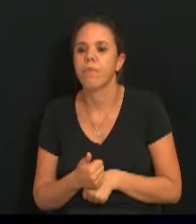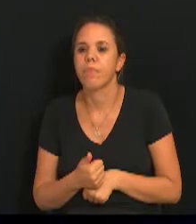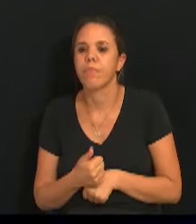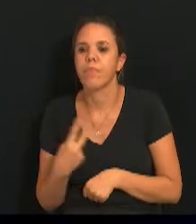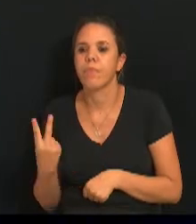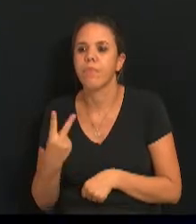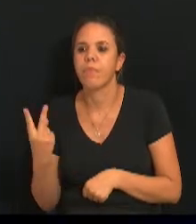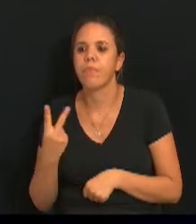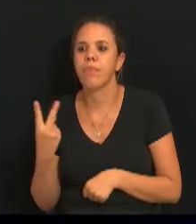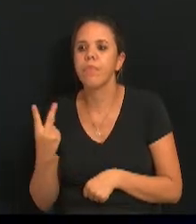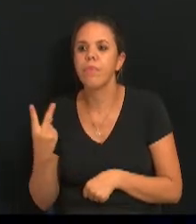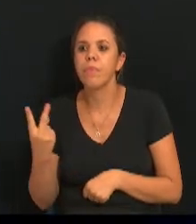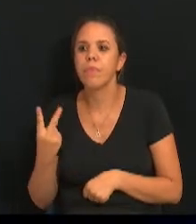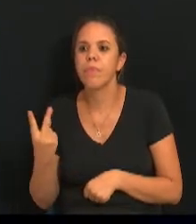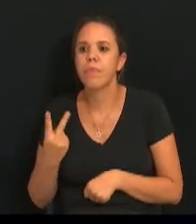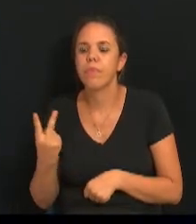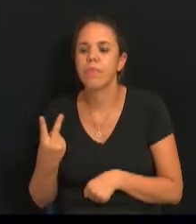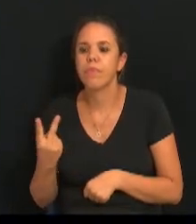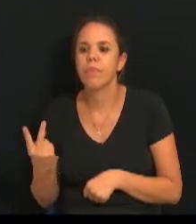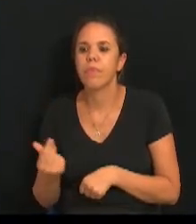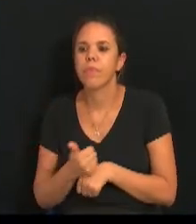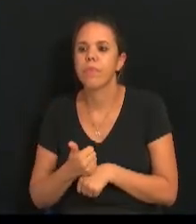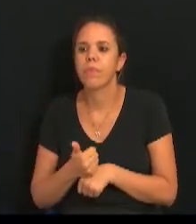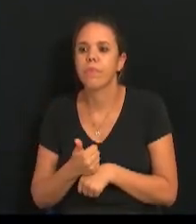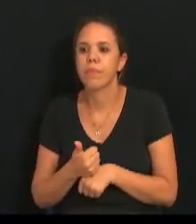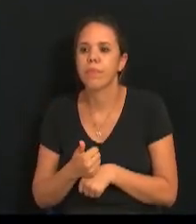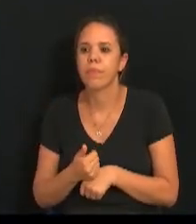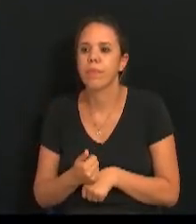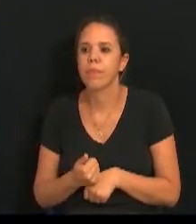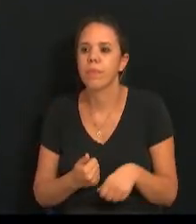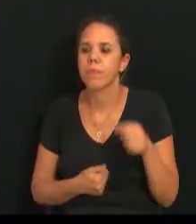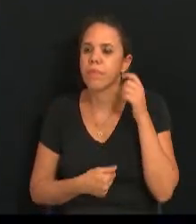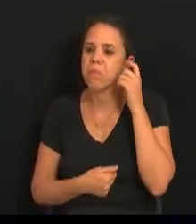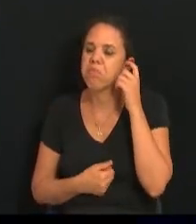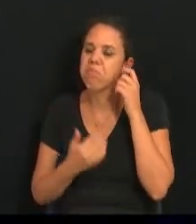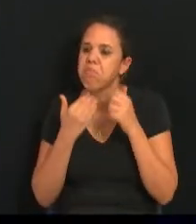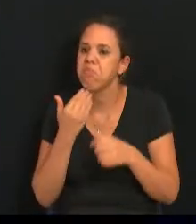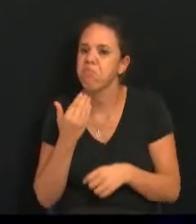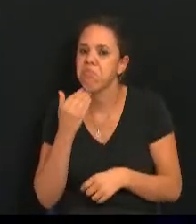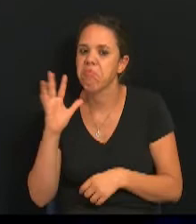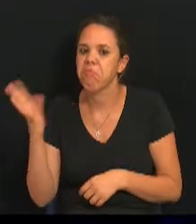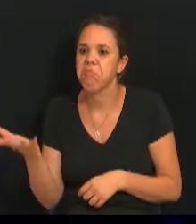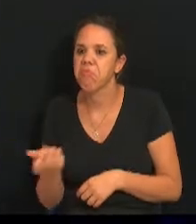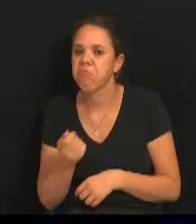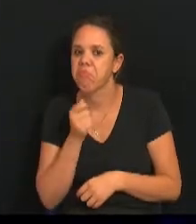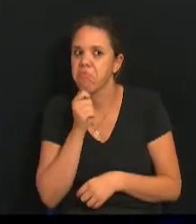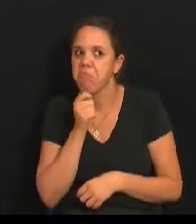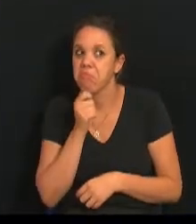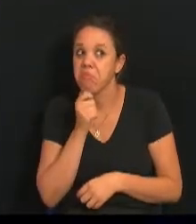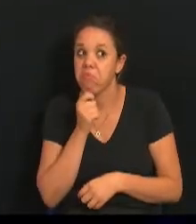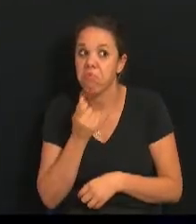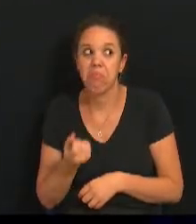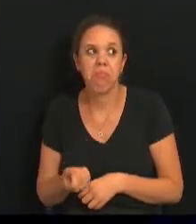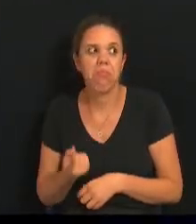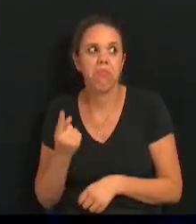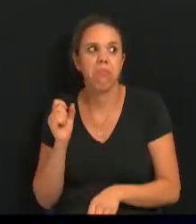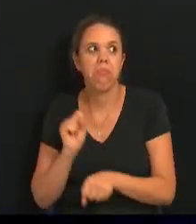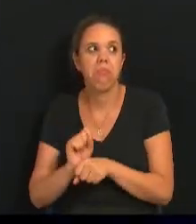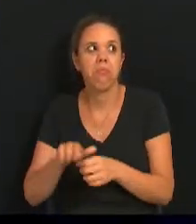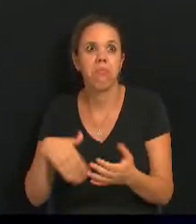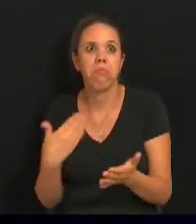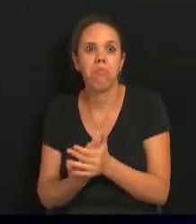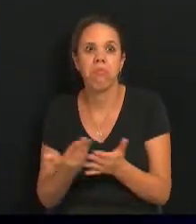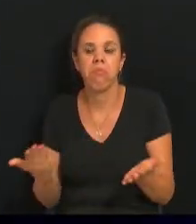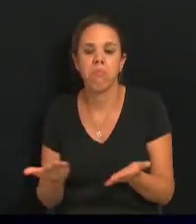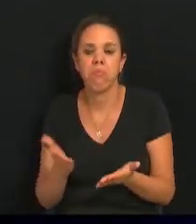valorizar a carreira, e nada aconteceu, né? E a gente está esperando até agora. A gente já fez